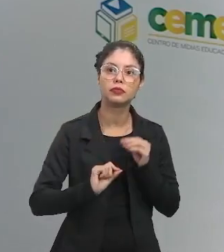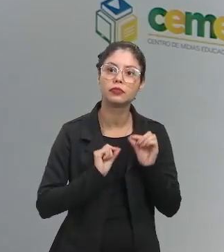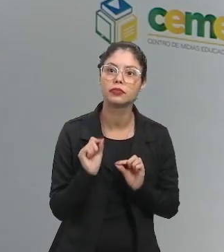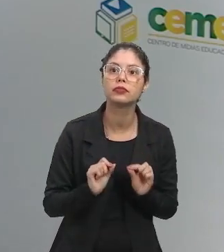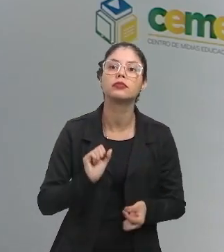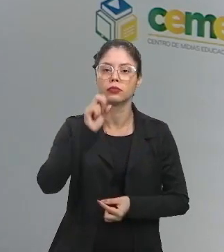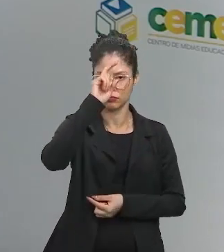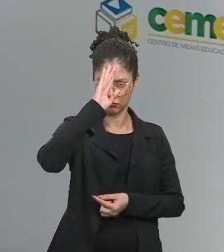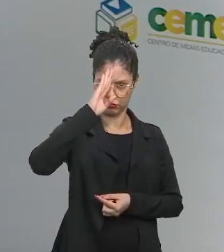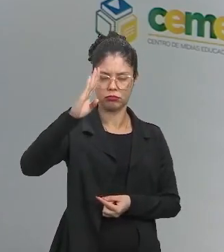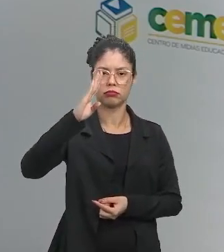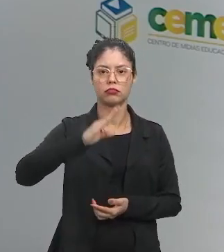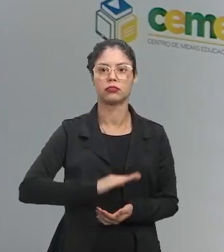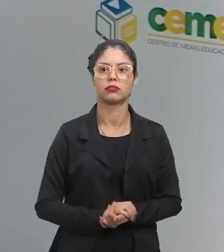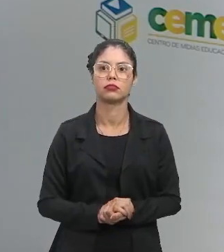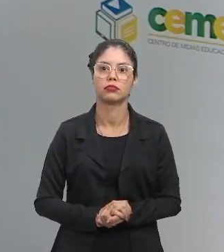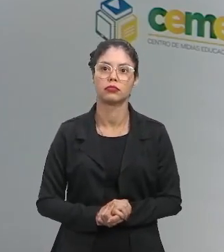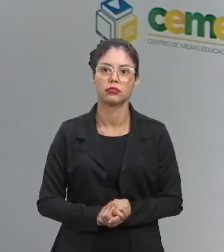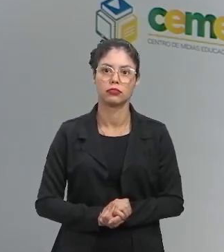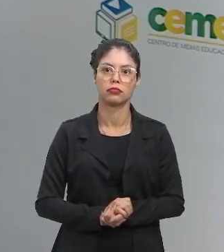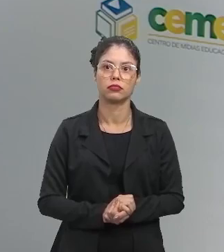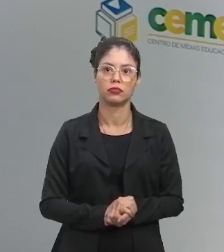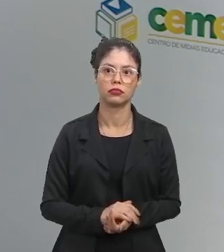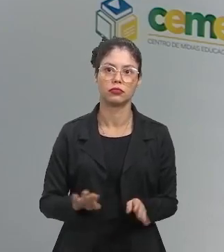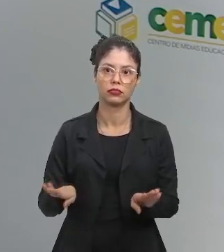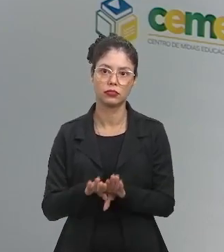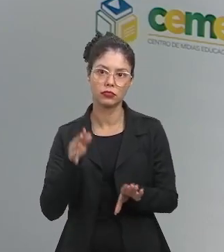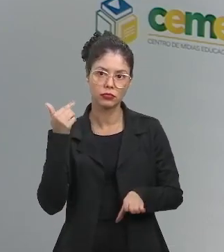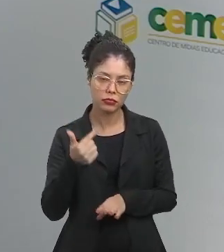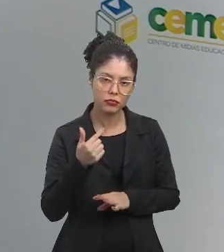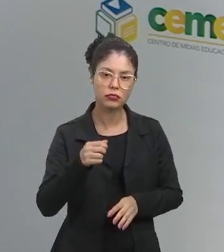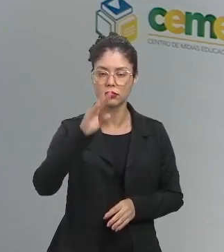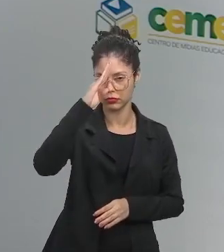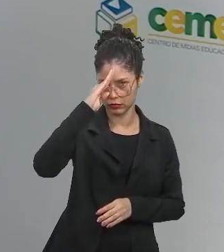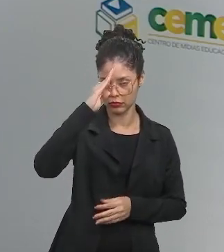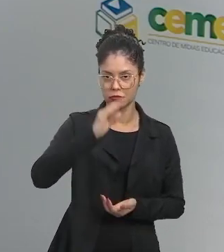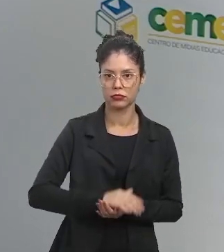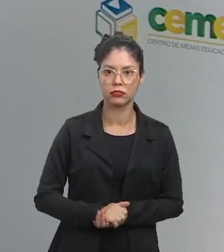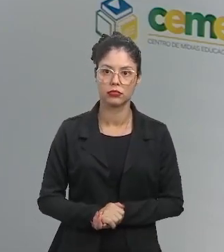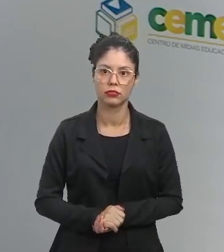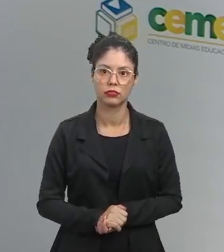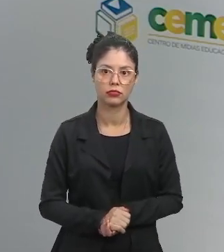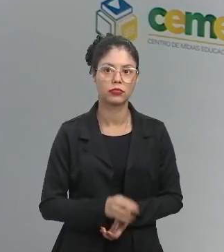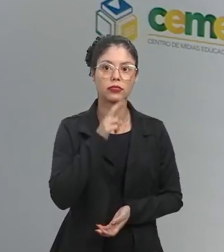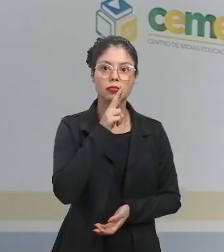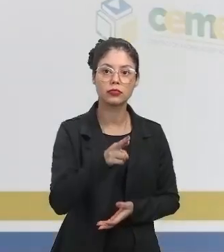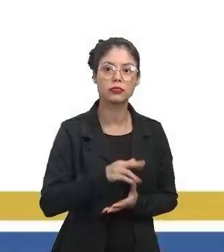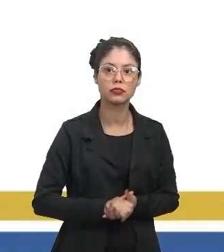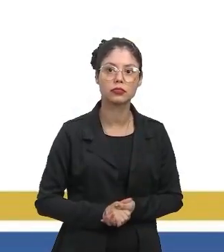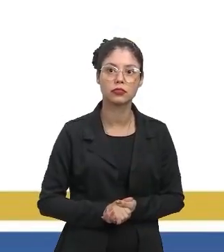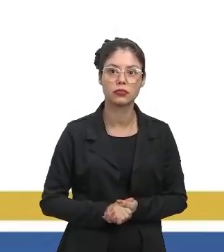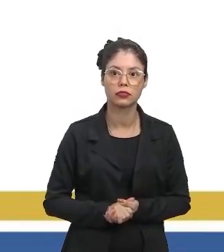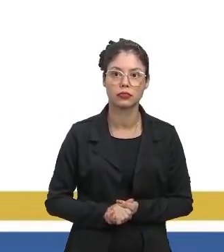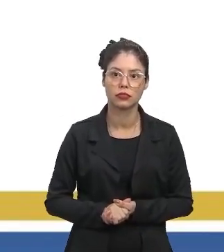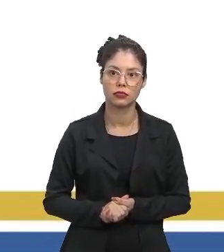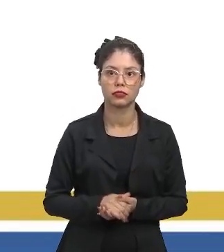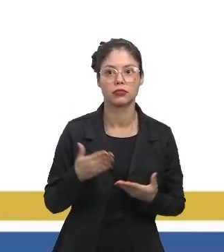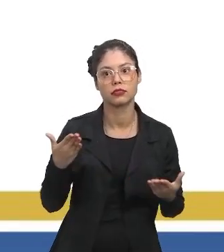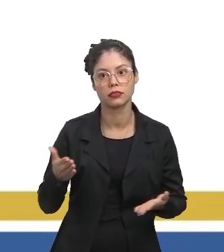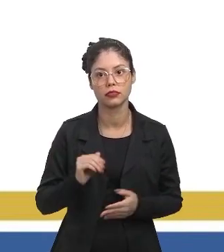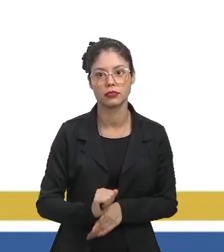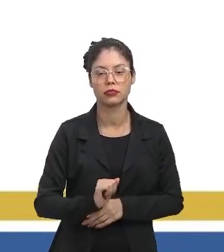dizendo, sim, chefe, proteína para a mesa? Para a mesa 2? Sim, chefe. Quem que está respondendo sim, chefe? É